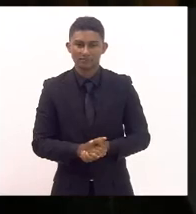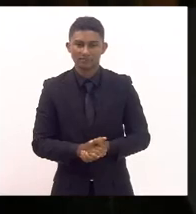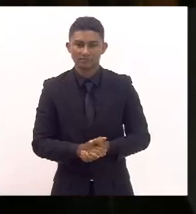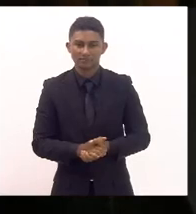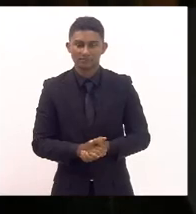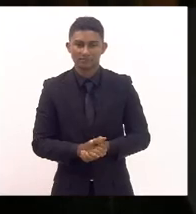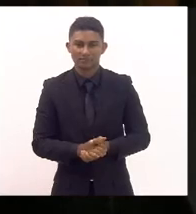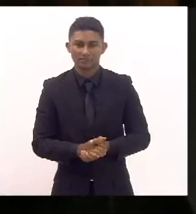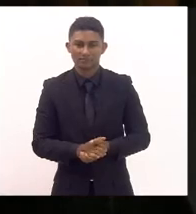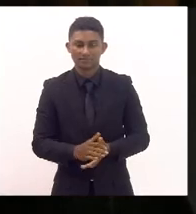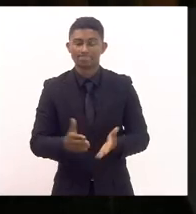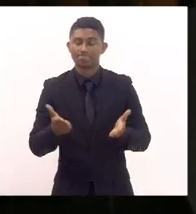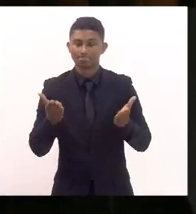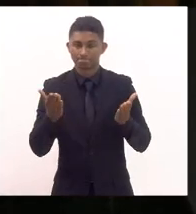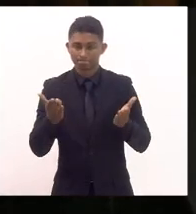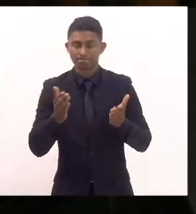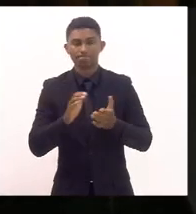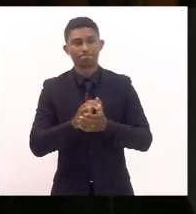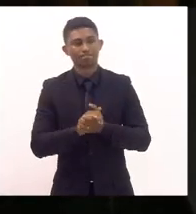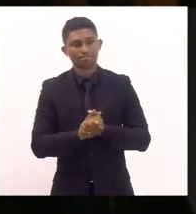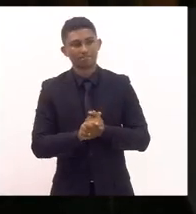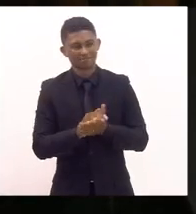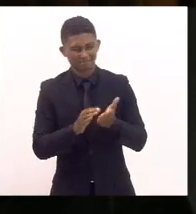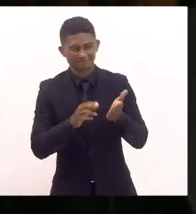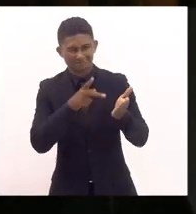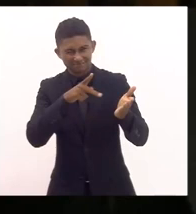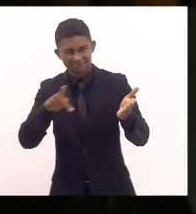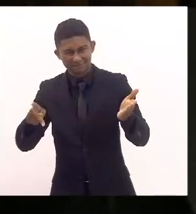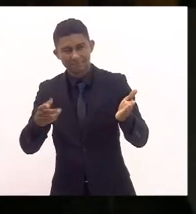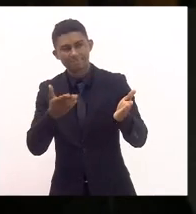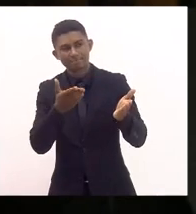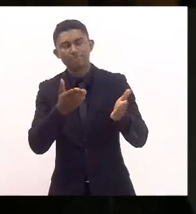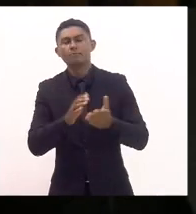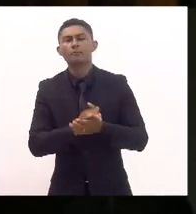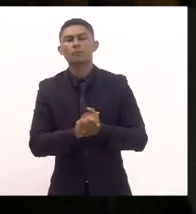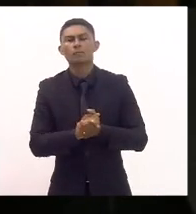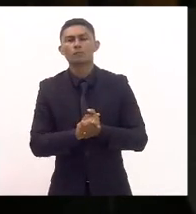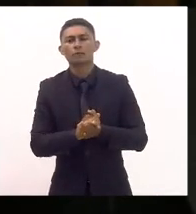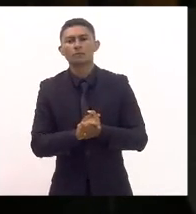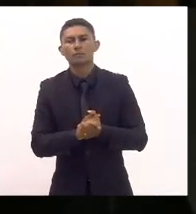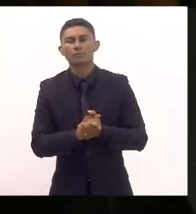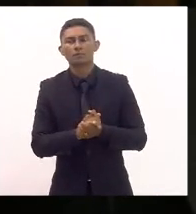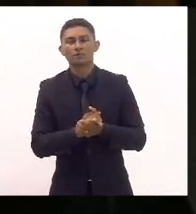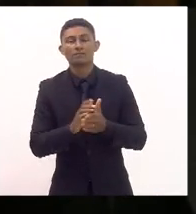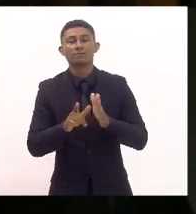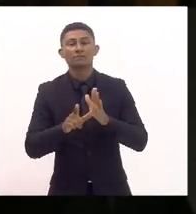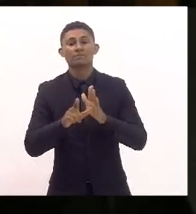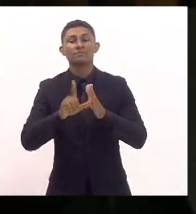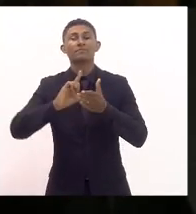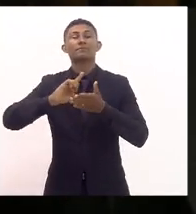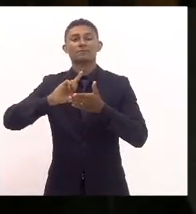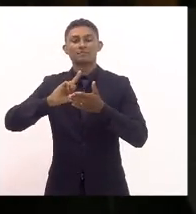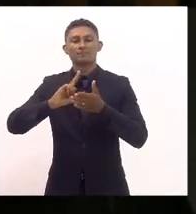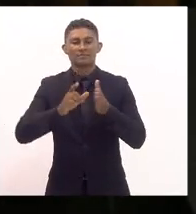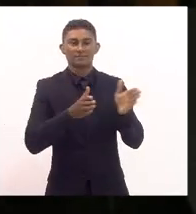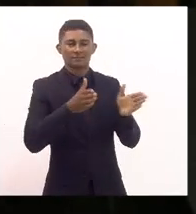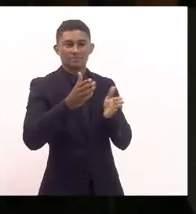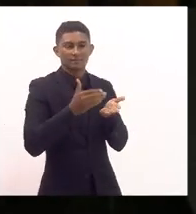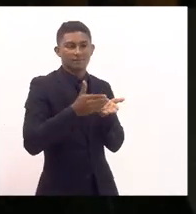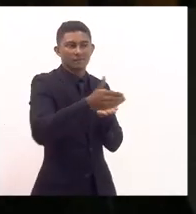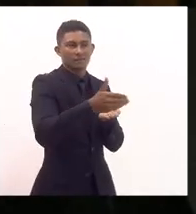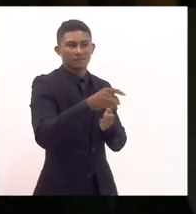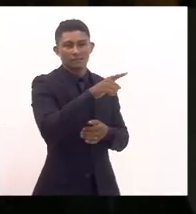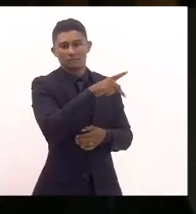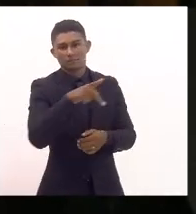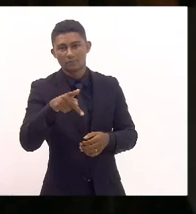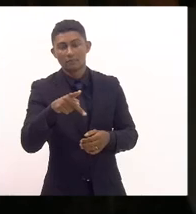e que horas a senhora presidente e chora abrir a última sessão o que